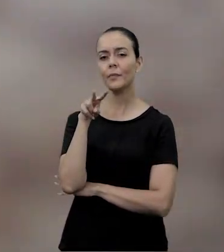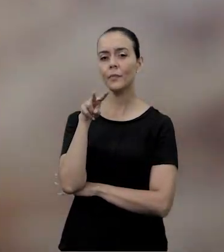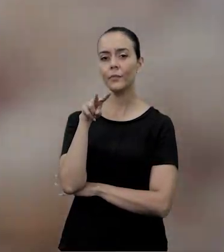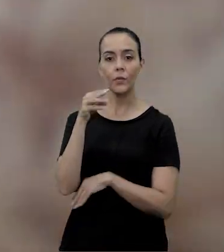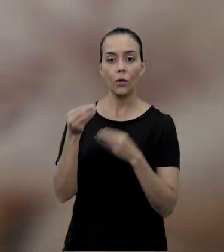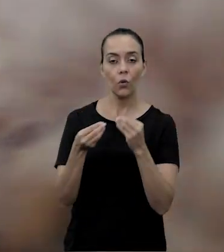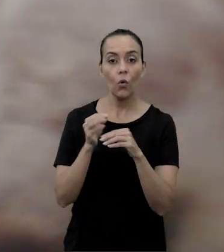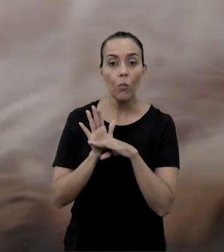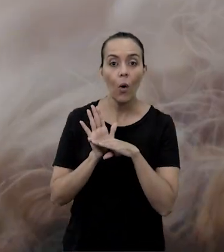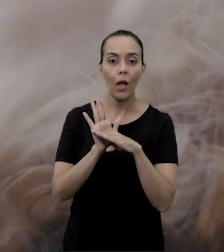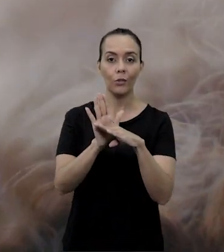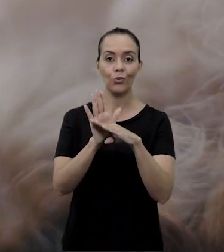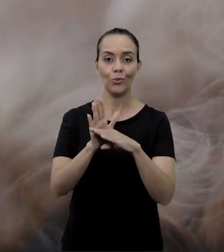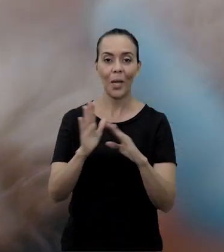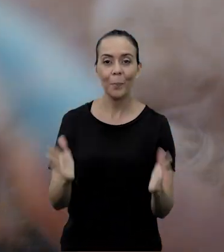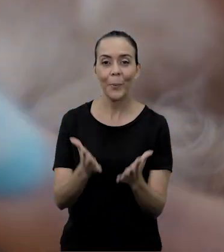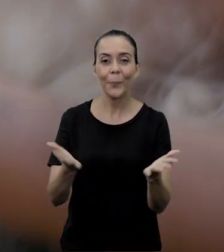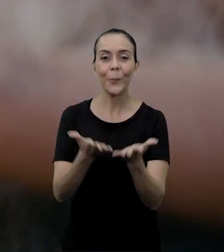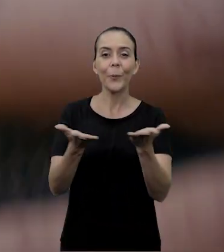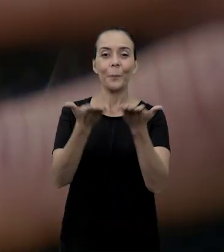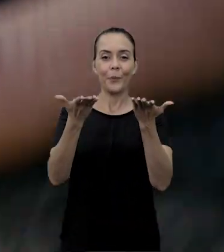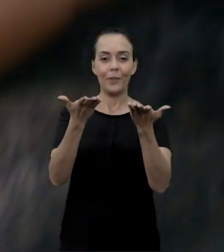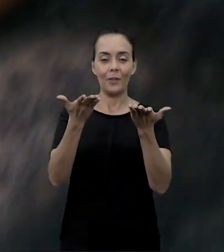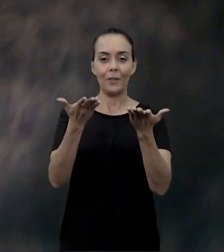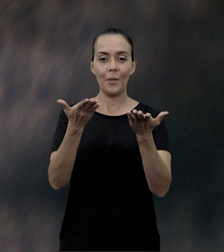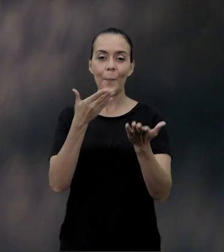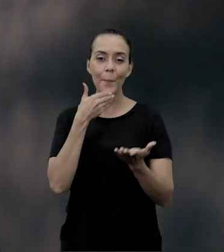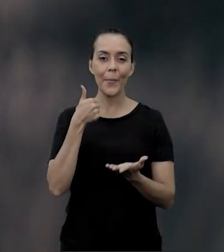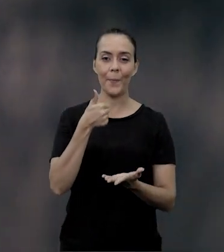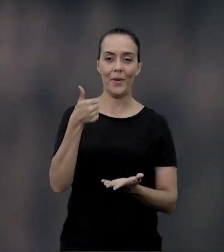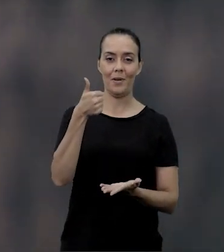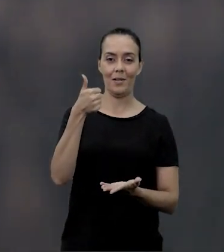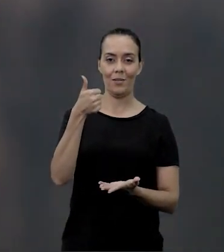pode contribuir conosco aqui, né?